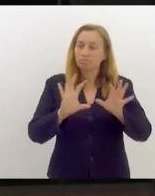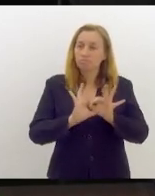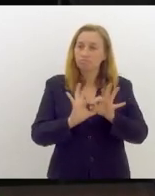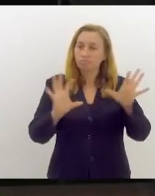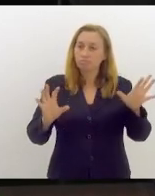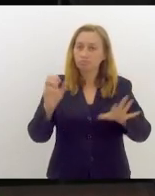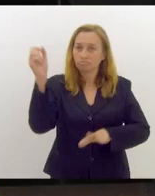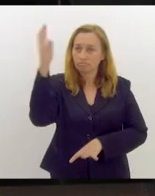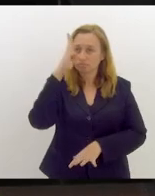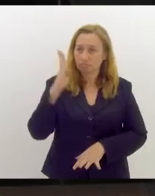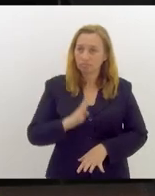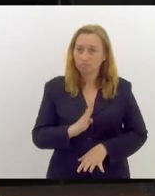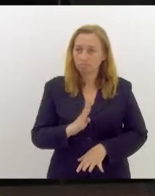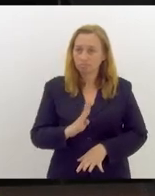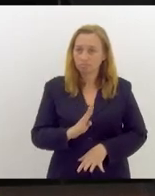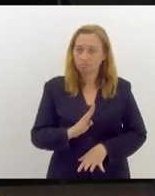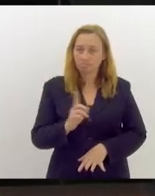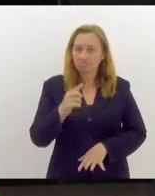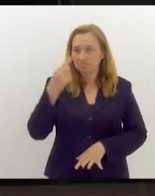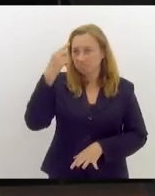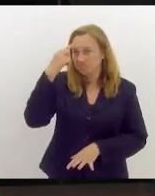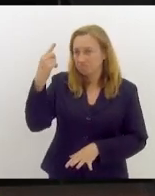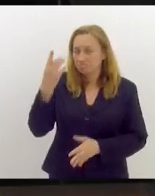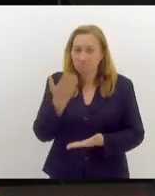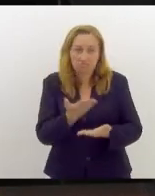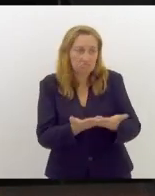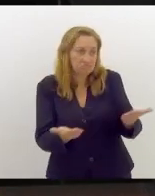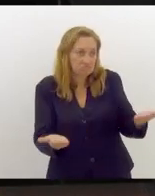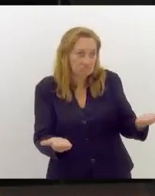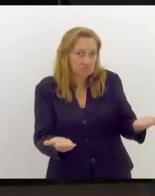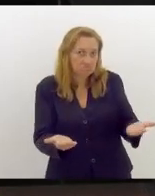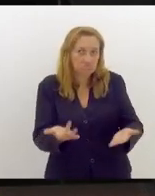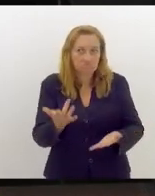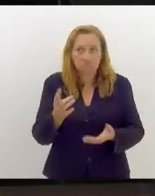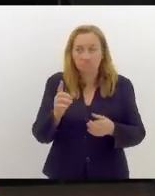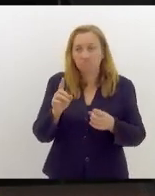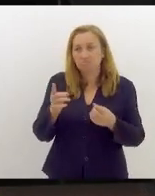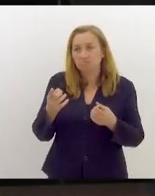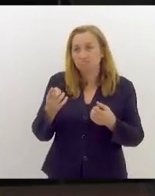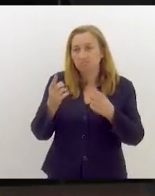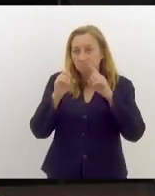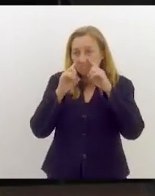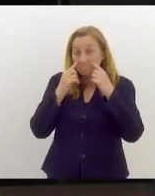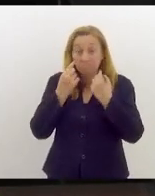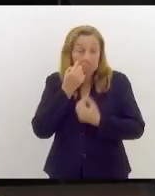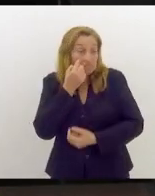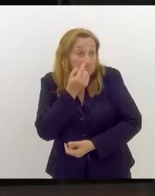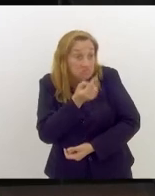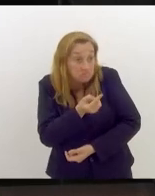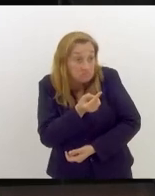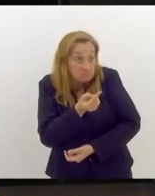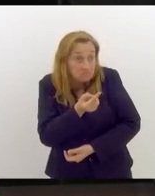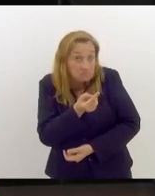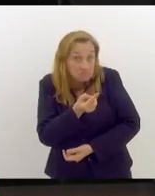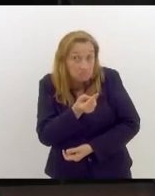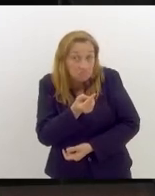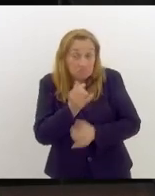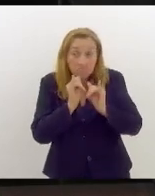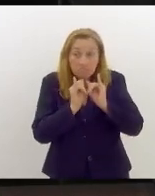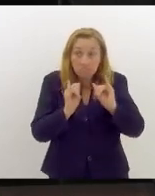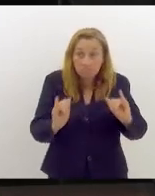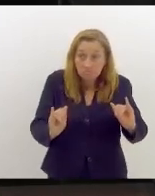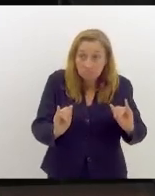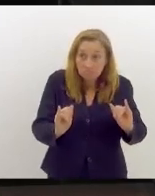democracia brasileira Não essa lógica de perdedor que vai chorar Mingau como a gente acabou de ver um anúncio